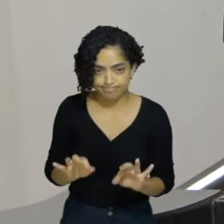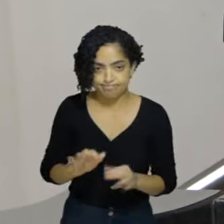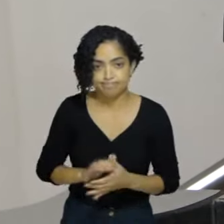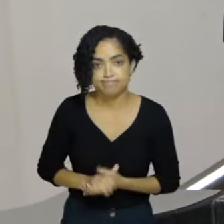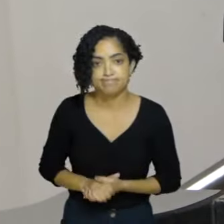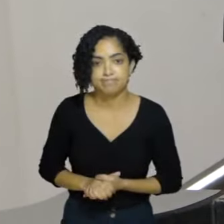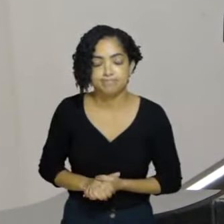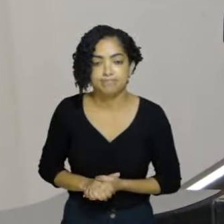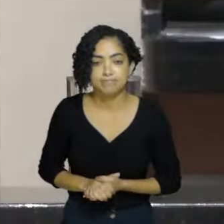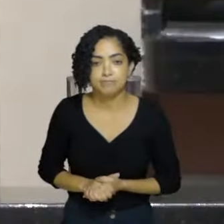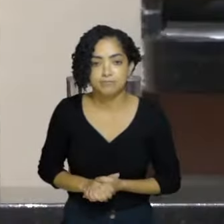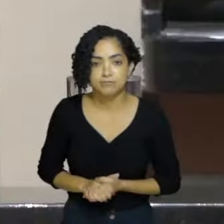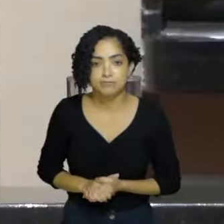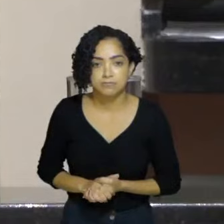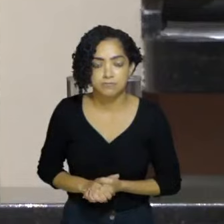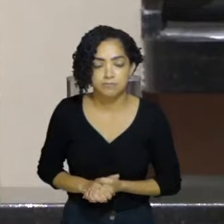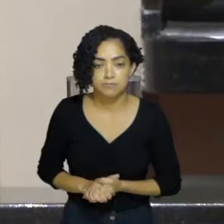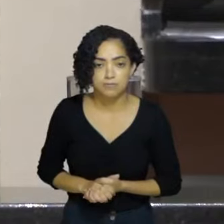presidente.